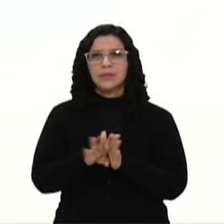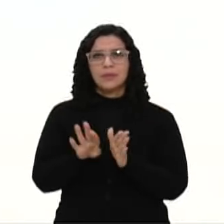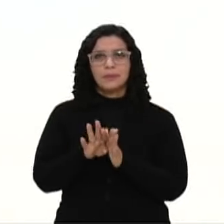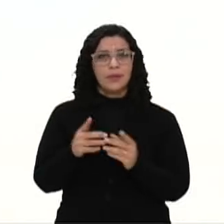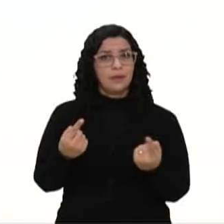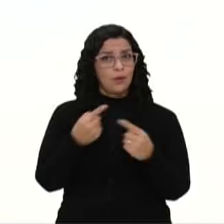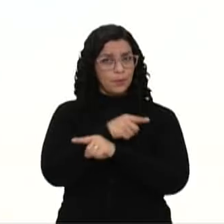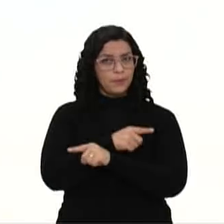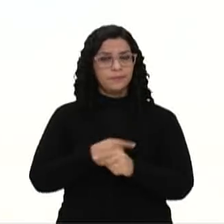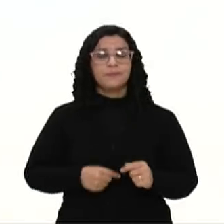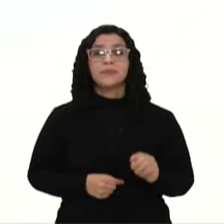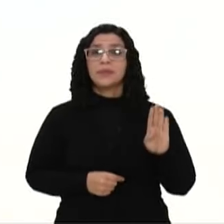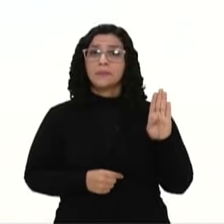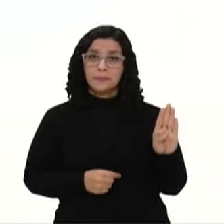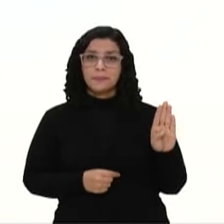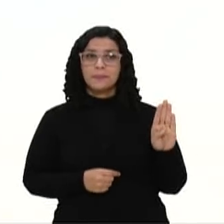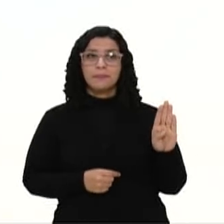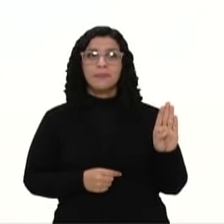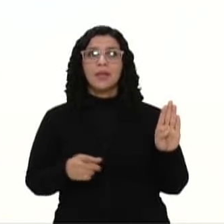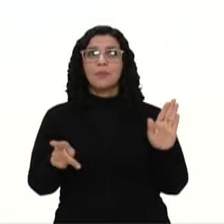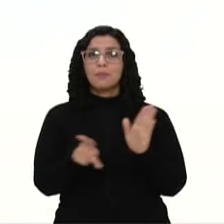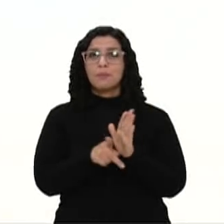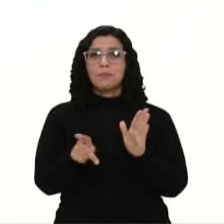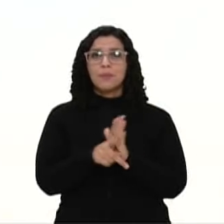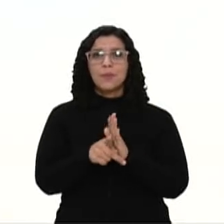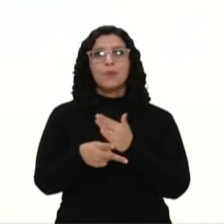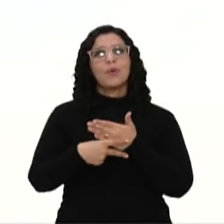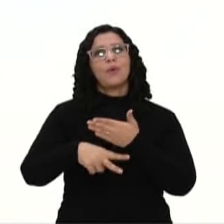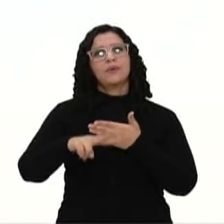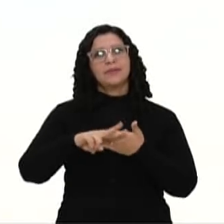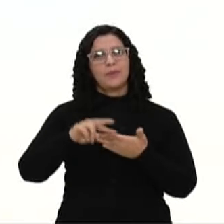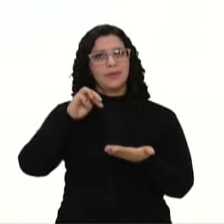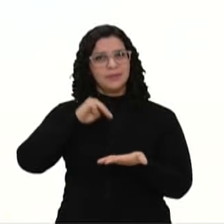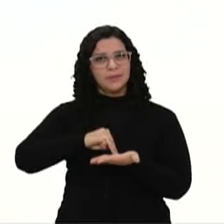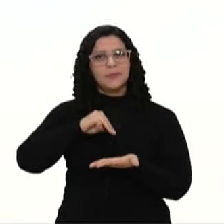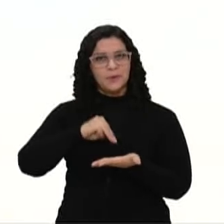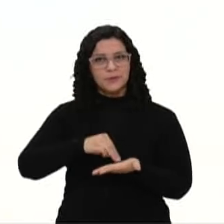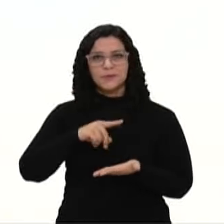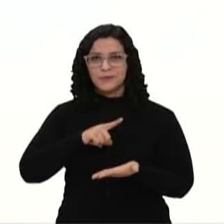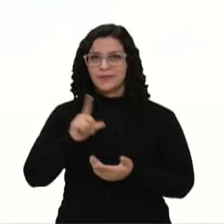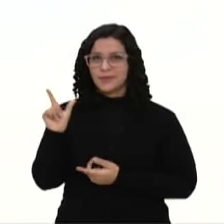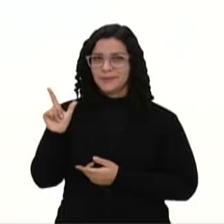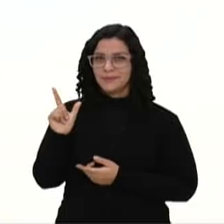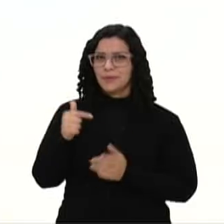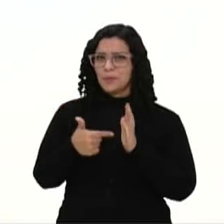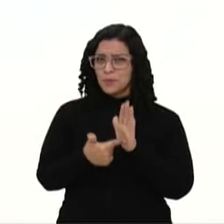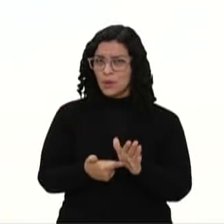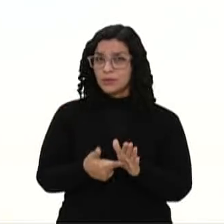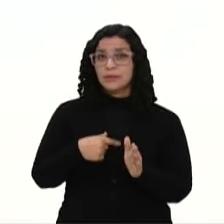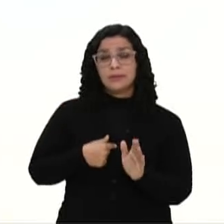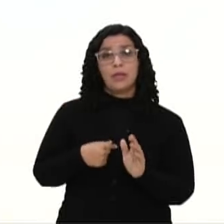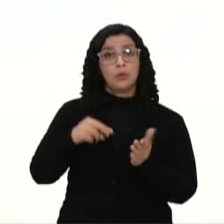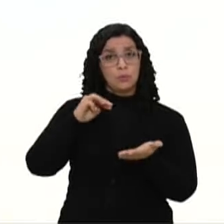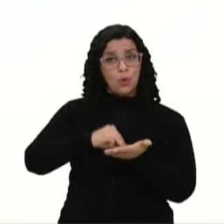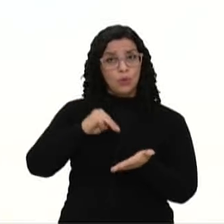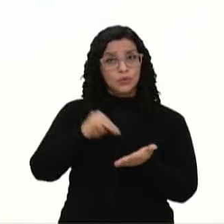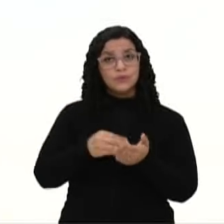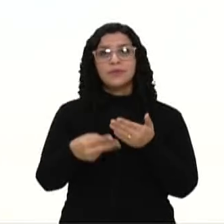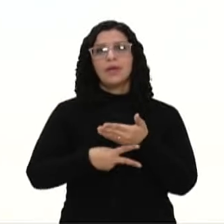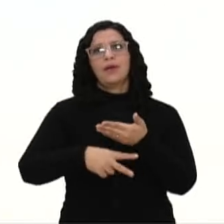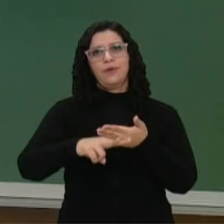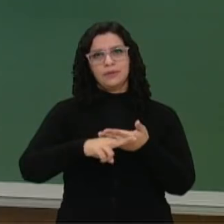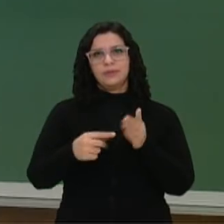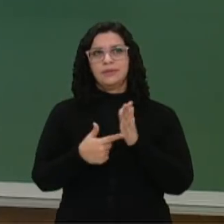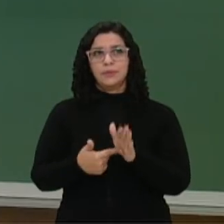ideias opostas. Na letra B, nós temos um argumento que é de causa e efeito. É indicada uma causa e a sua